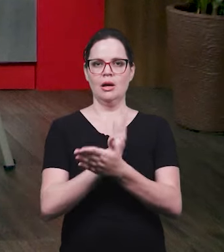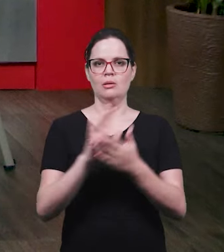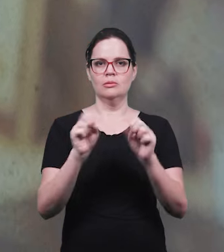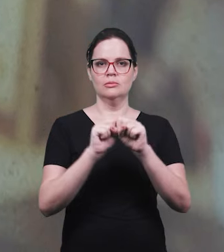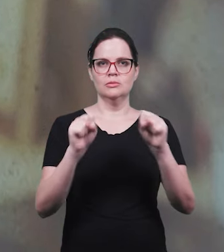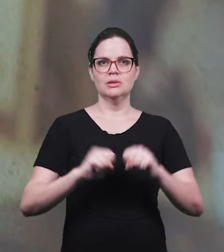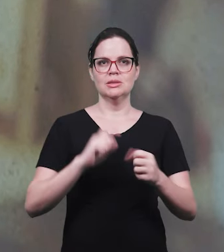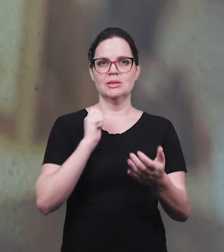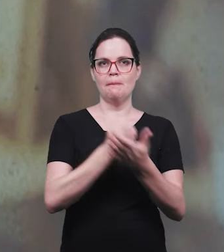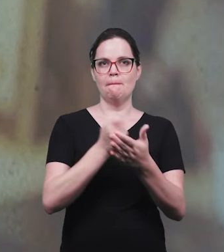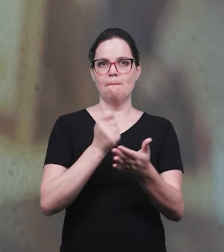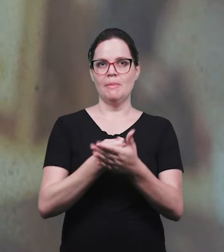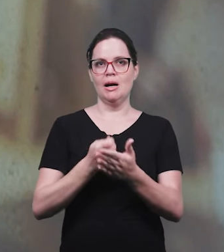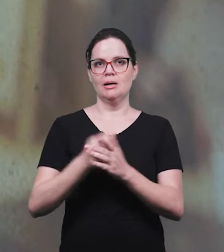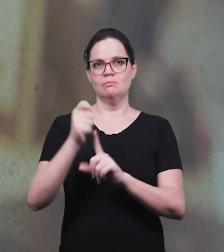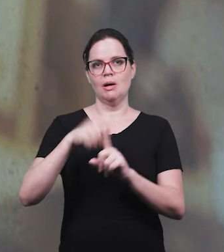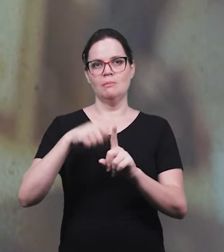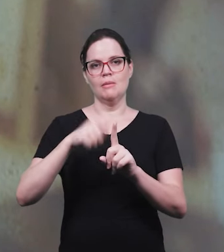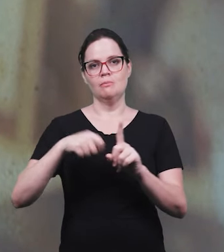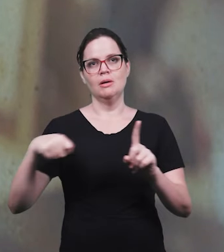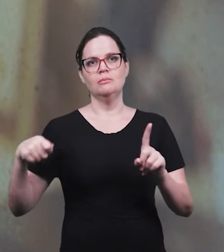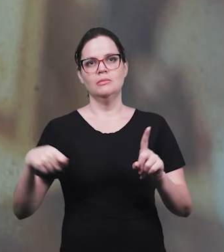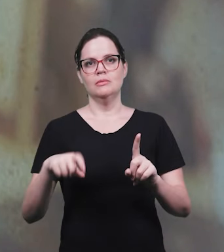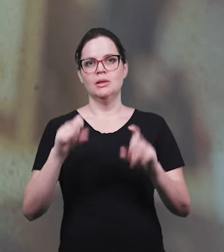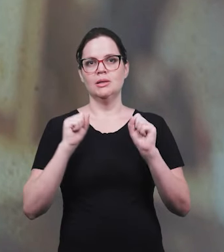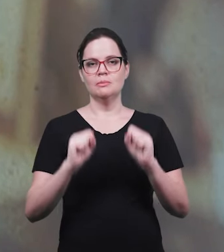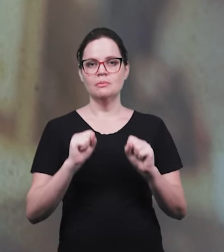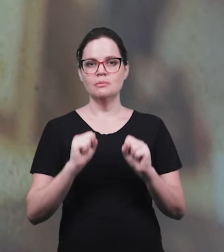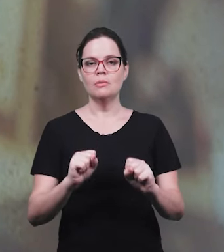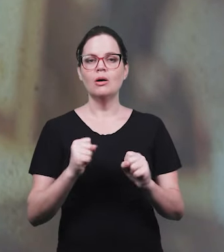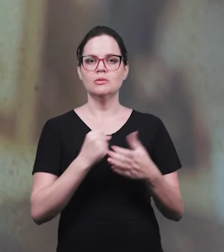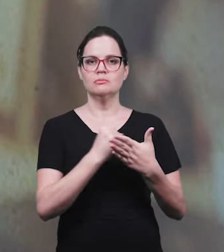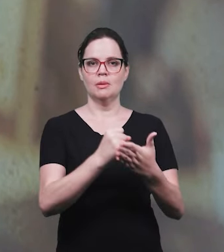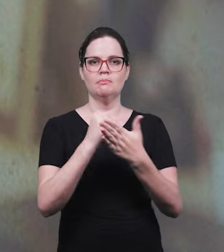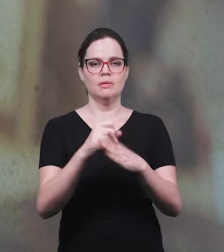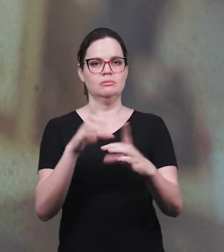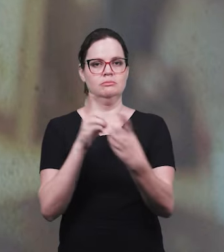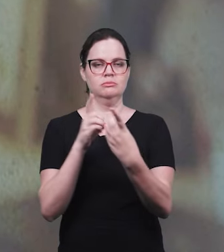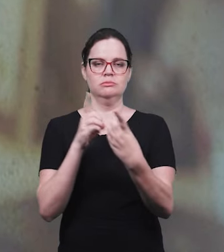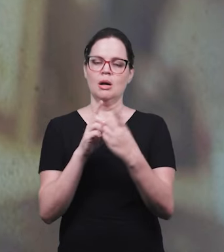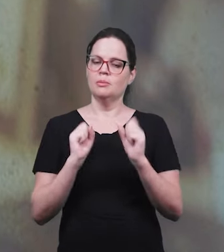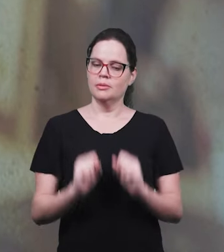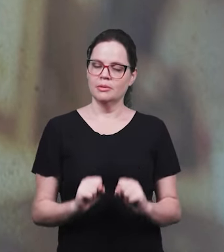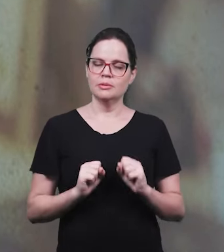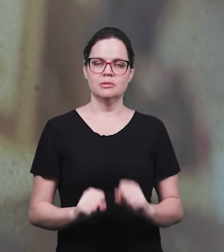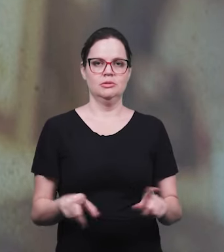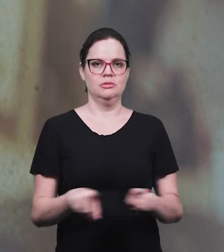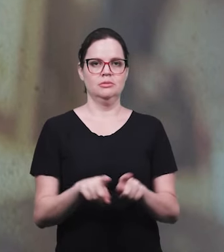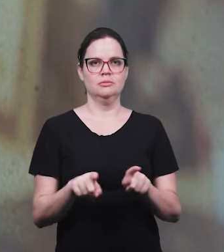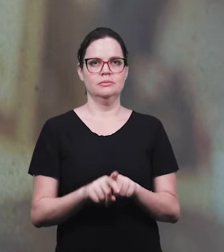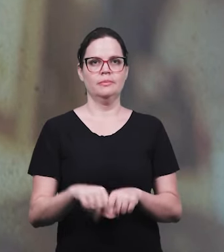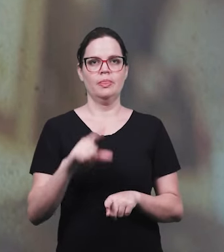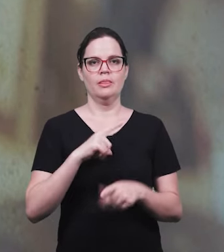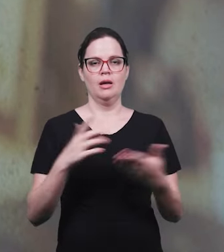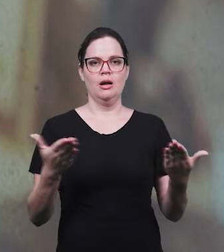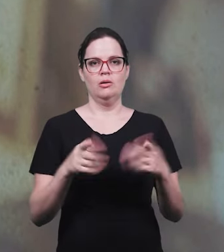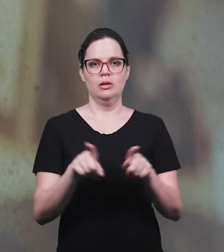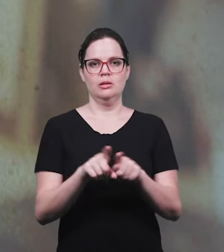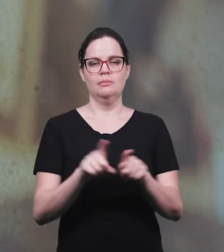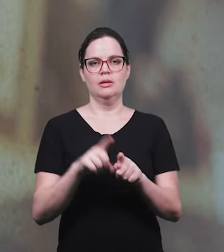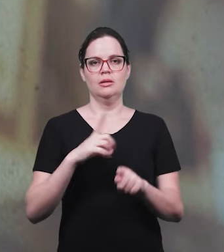você paga uma mensalidade e você pode atender clientes por aqueles programas. E hoje também nós temos até o tráfego